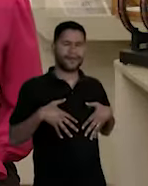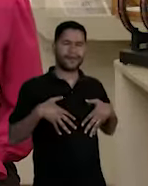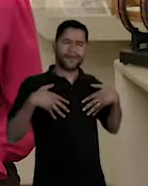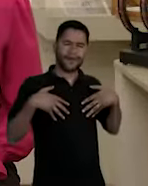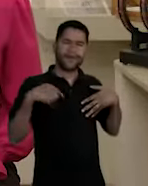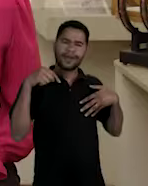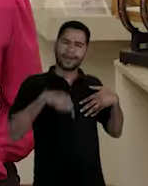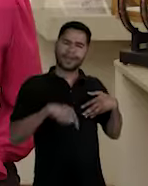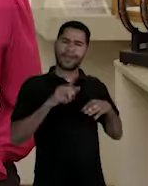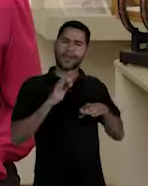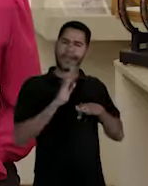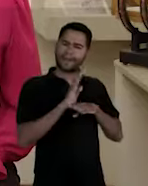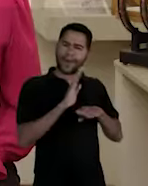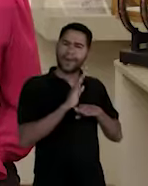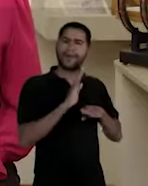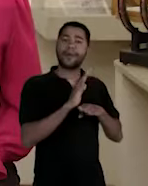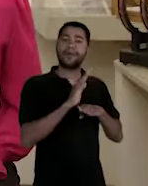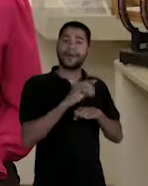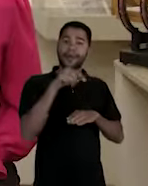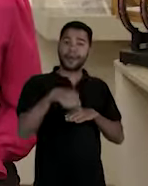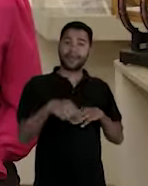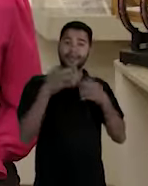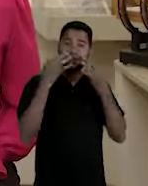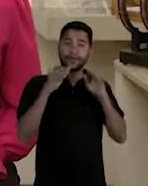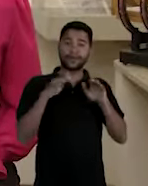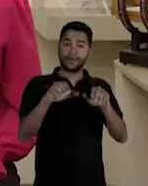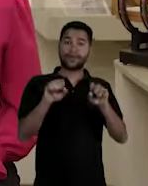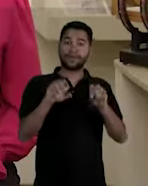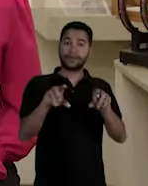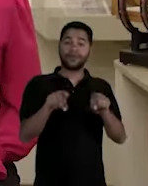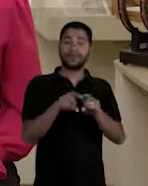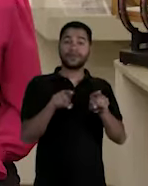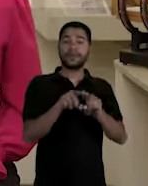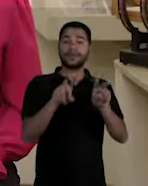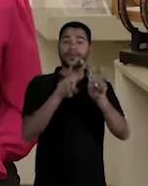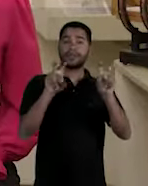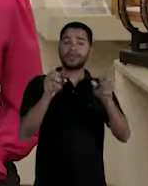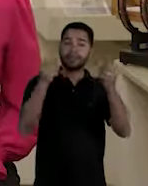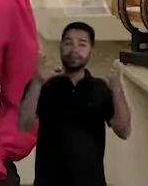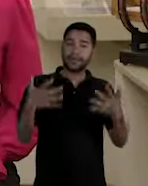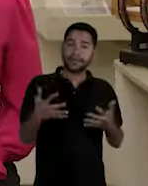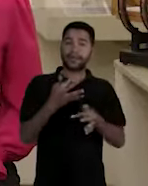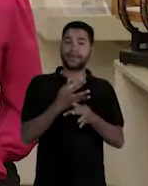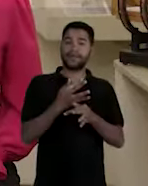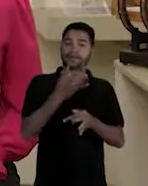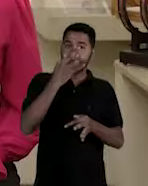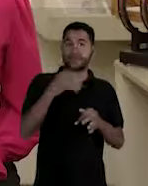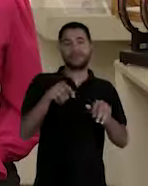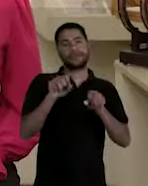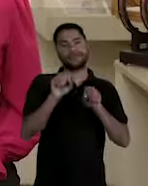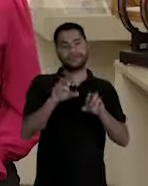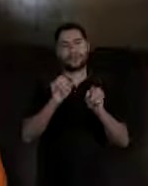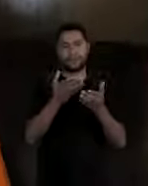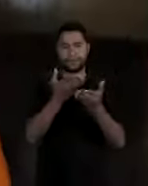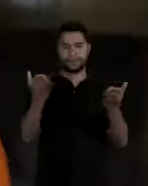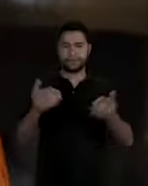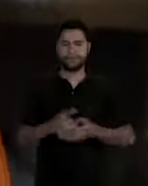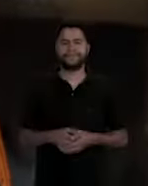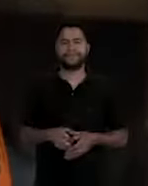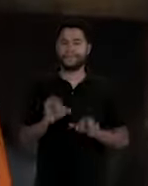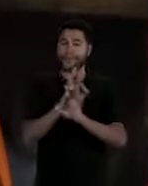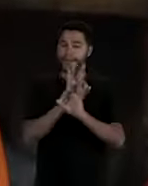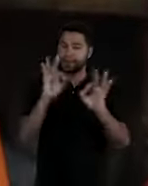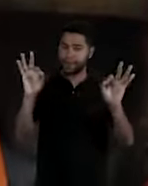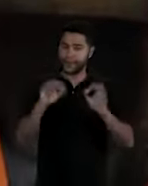poder contribuir com o programa e falar um pouquinho a respeito de física e de educação com vocês. Que